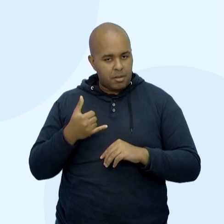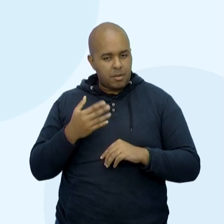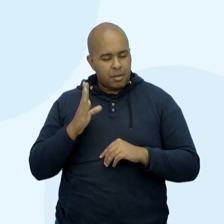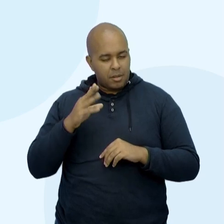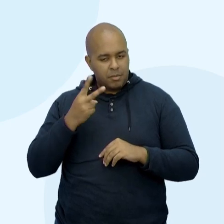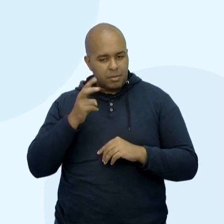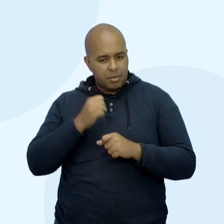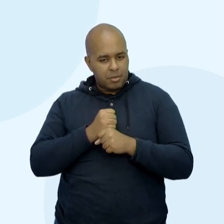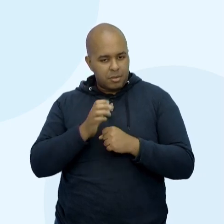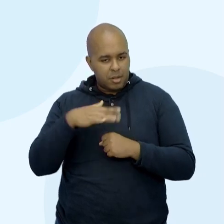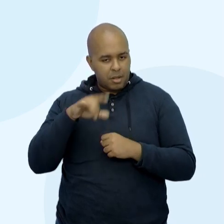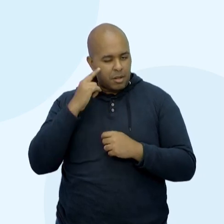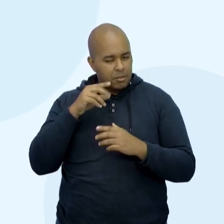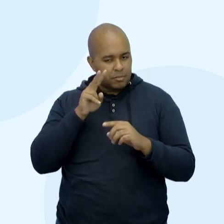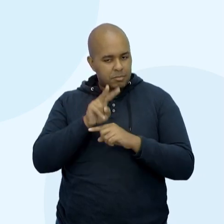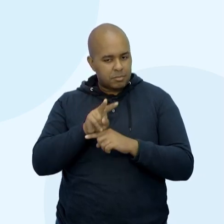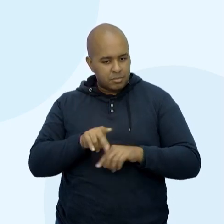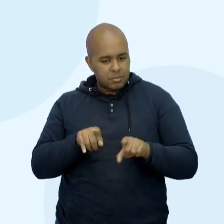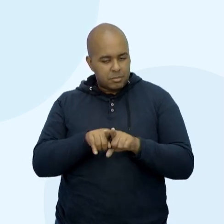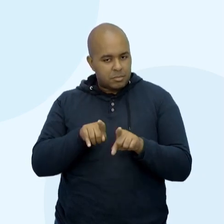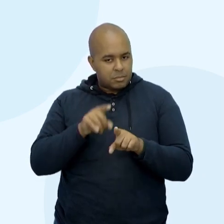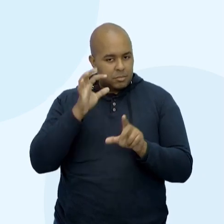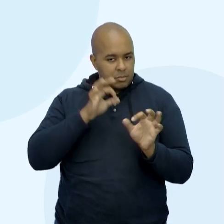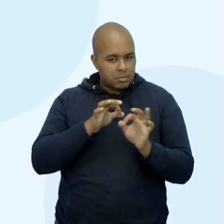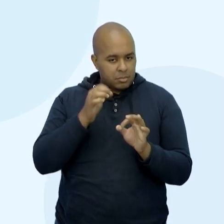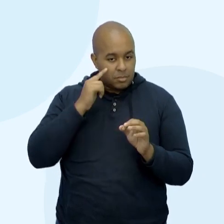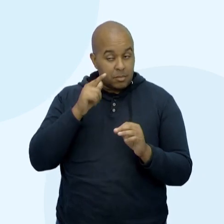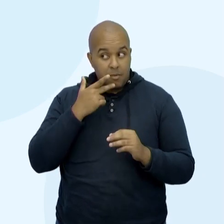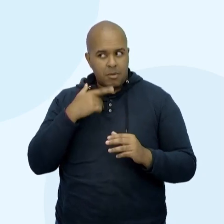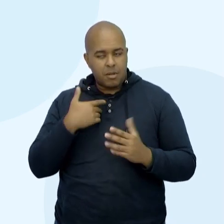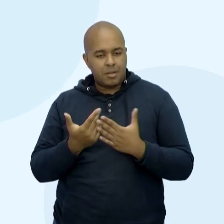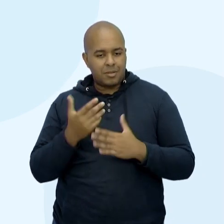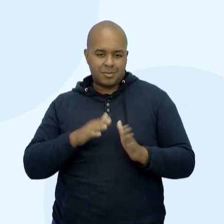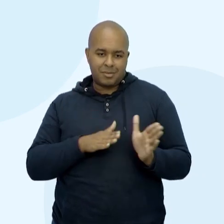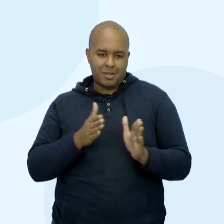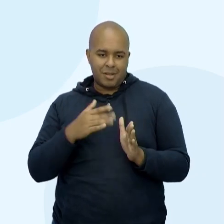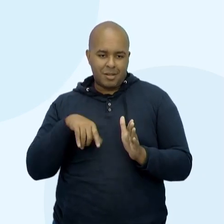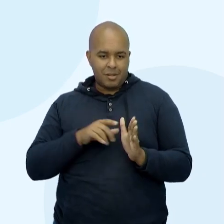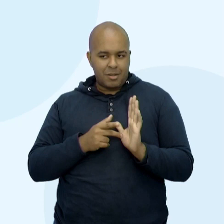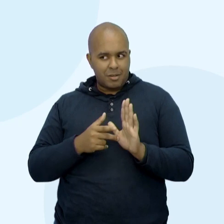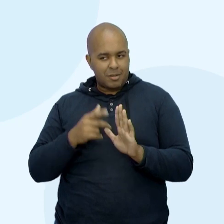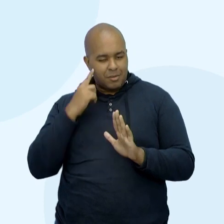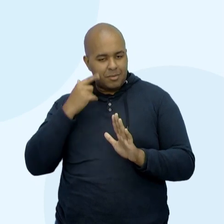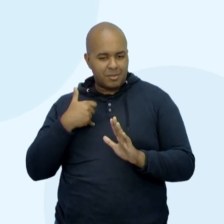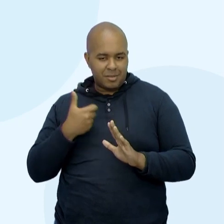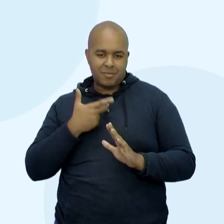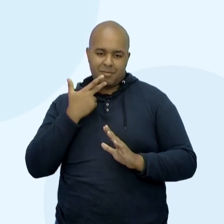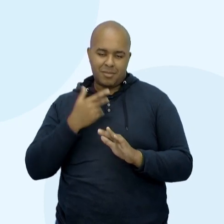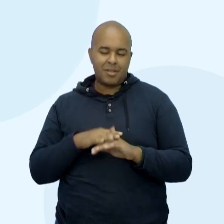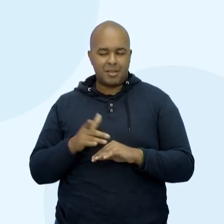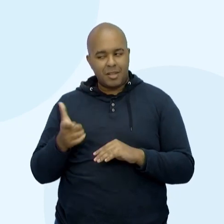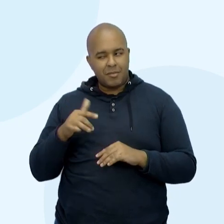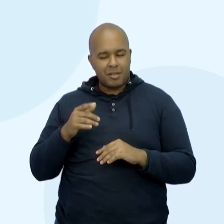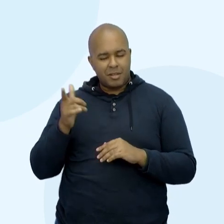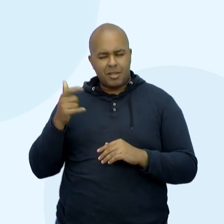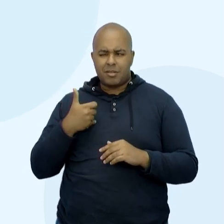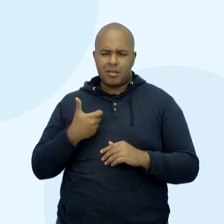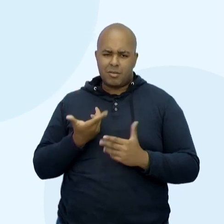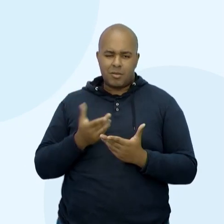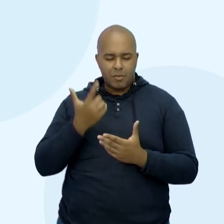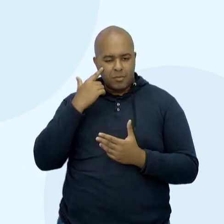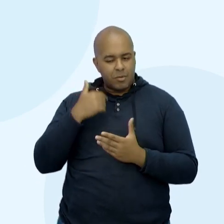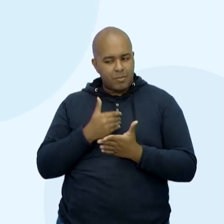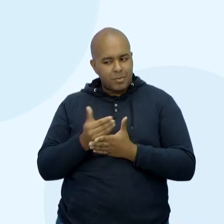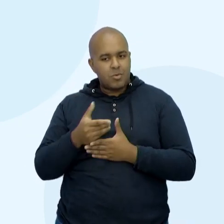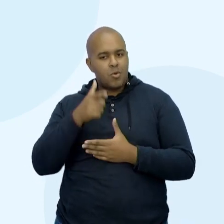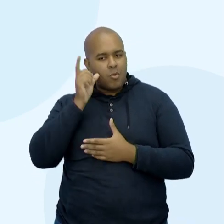experiência na área de consultoria e auditoria. Sabia, essa parte você podia ter pulado, né? Denuncia a idade. Tudo bem. Ela tem, assim, poucos anos, gente. Começou